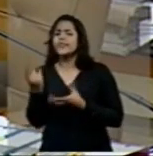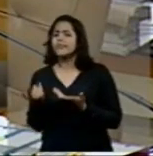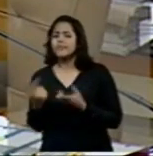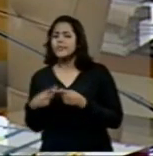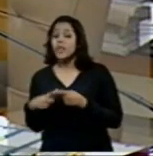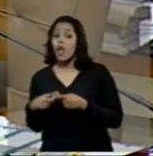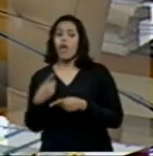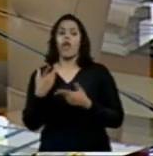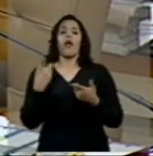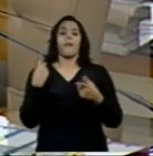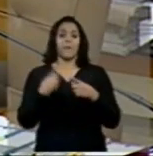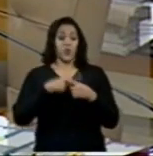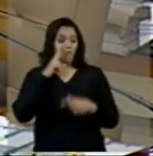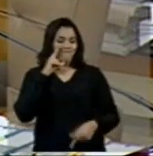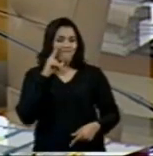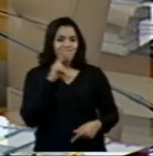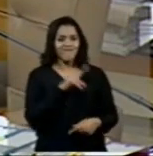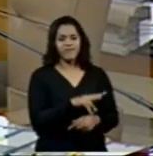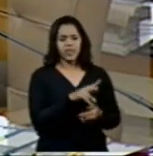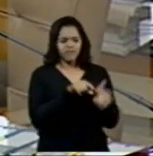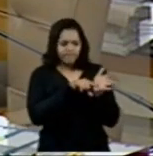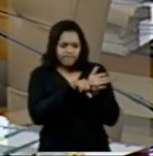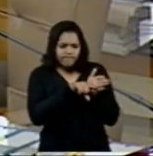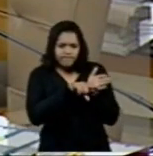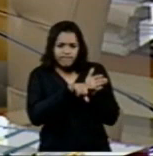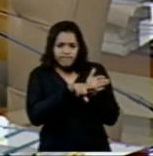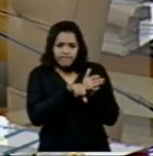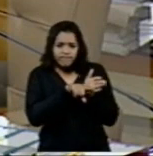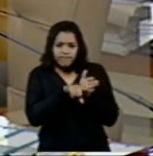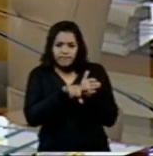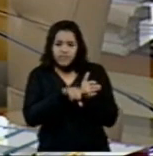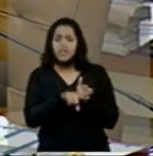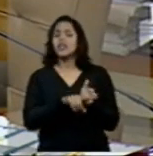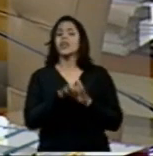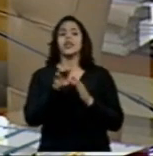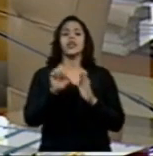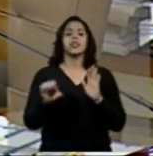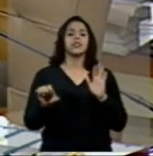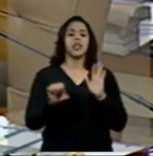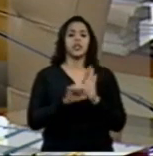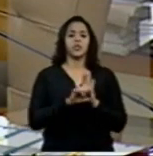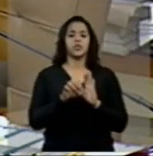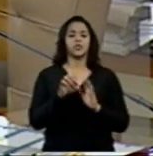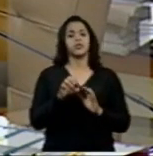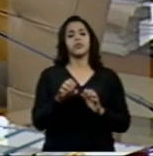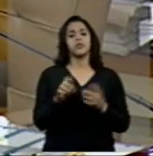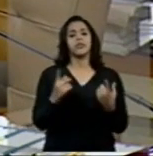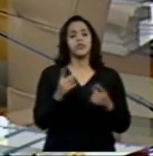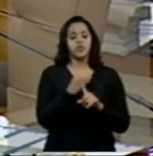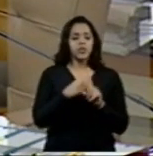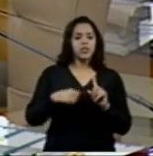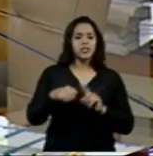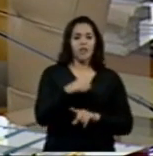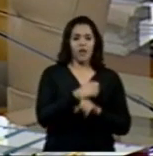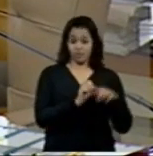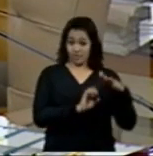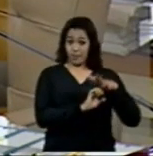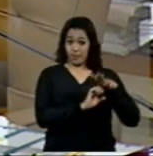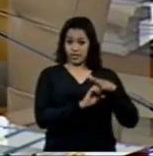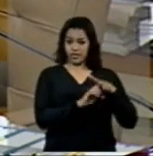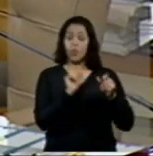ela constatou, ao exame do Estatuto Social da Ré, que,